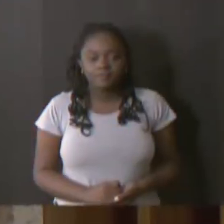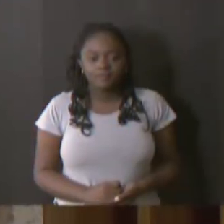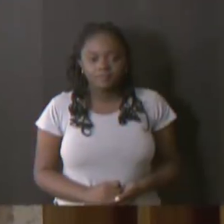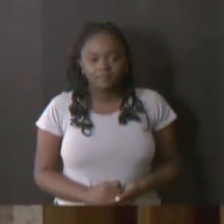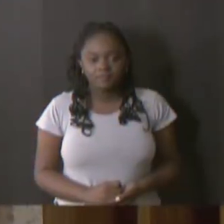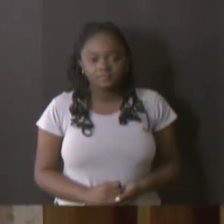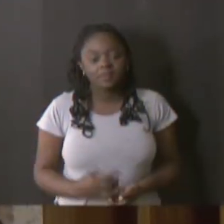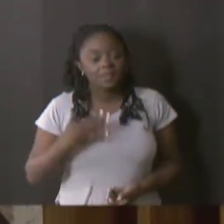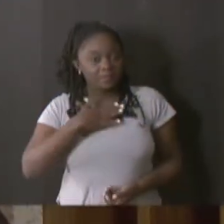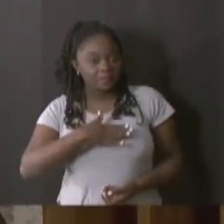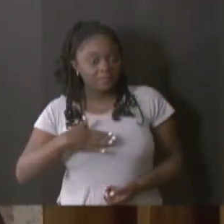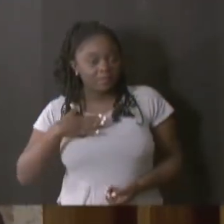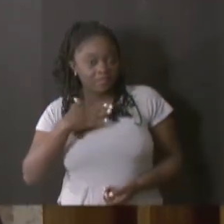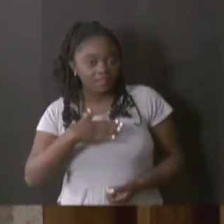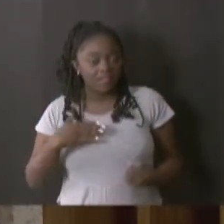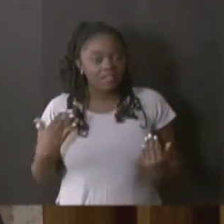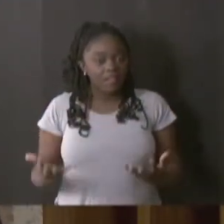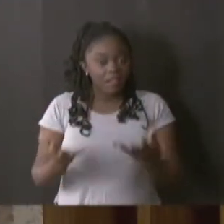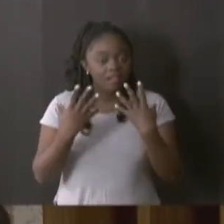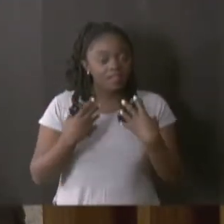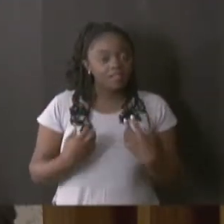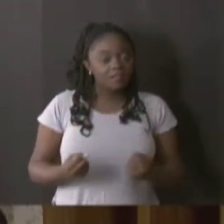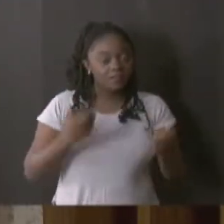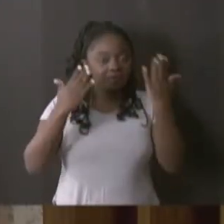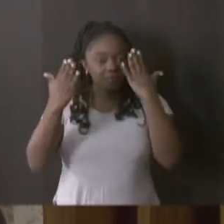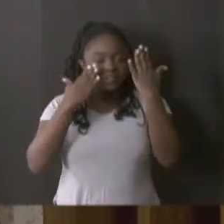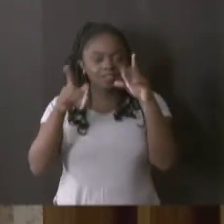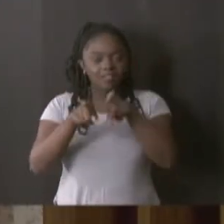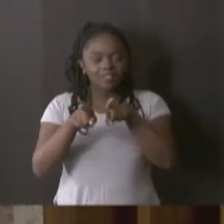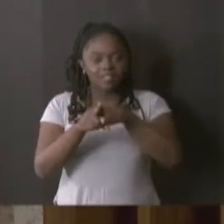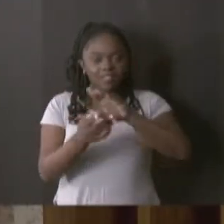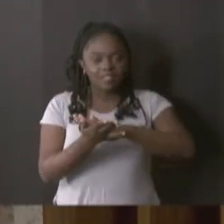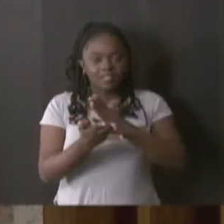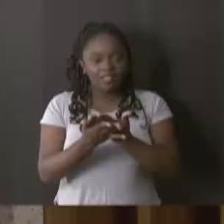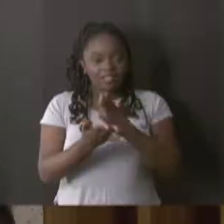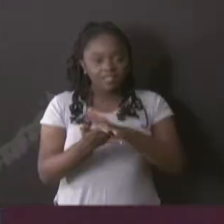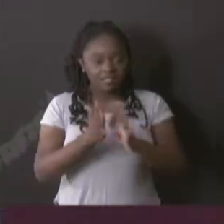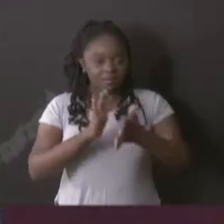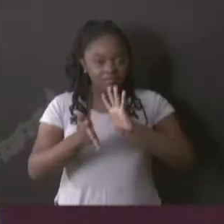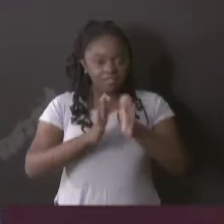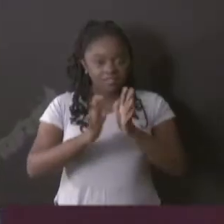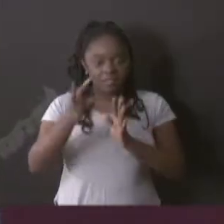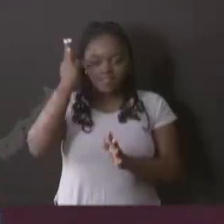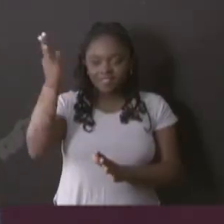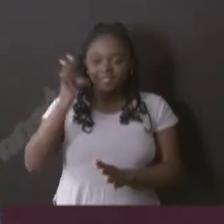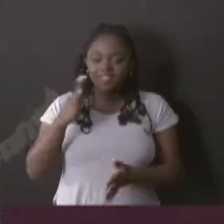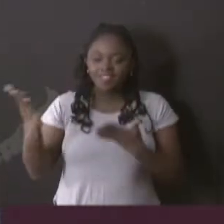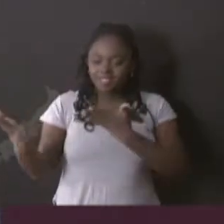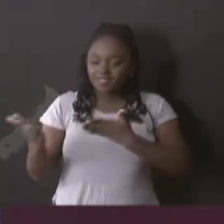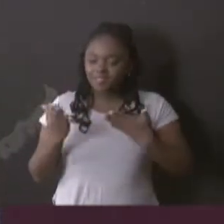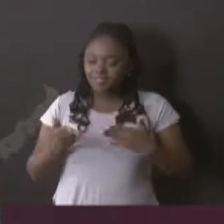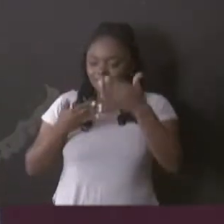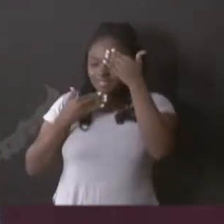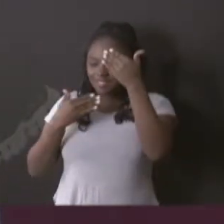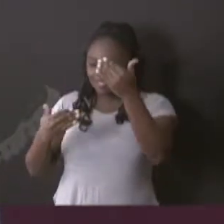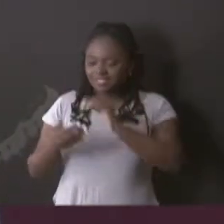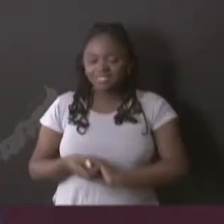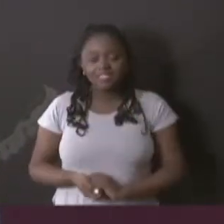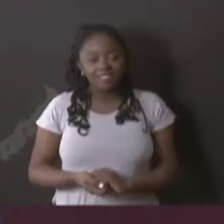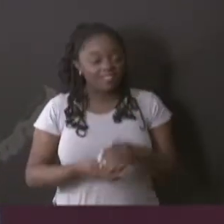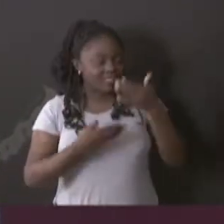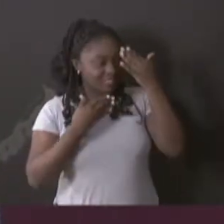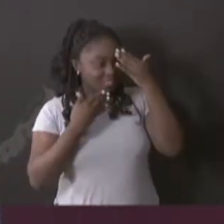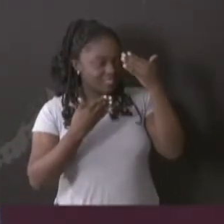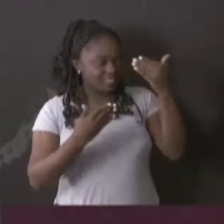Eu tenho o prazer de receber a psicóloga e também intérprete de livros, Tatiana. Tatiana, seja muito bem-vinda, querida. Obrigado, viu? Obrigada a